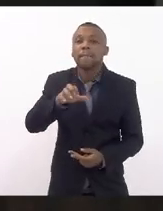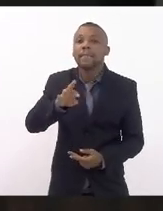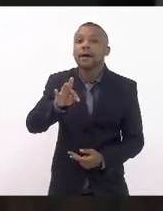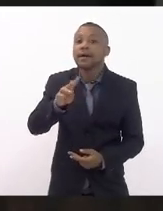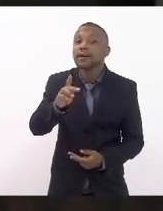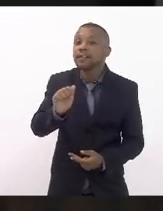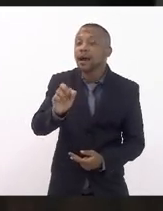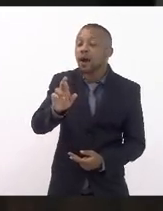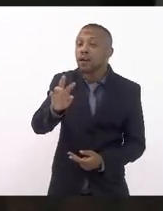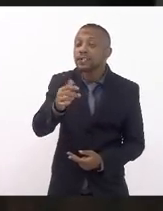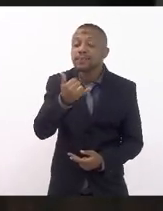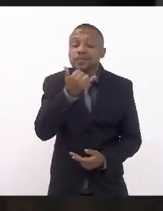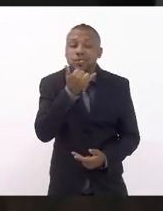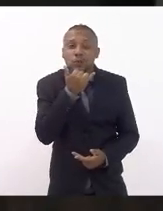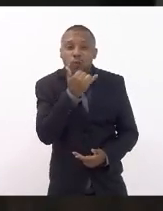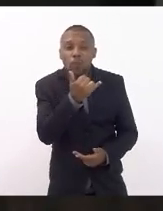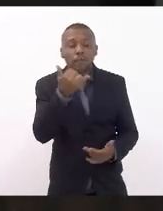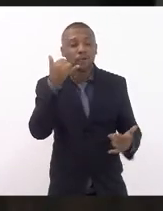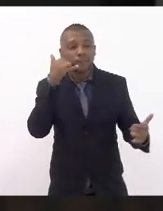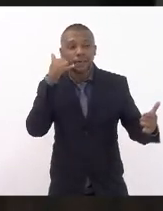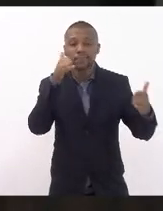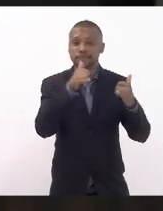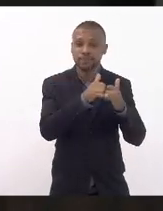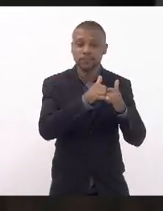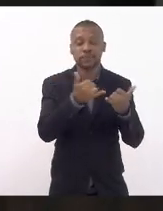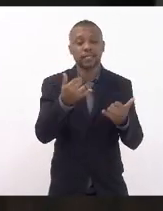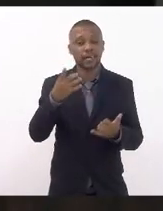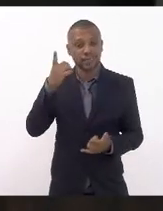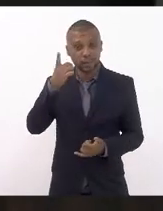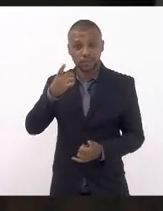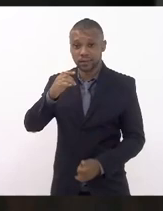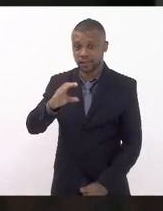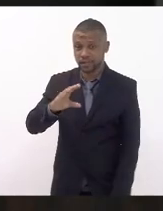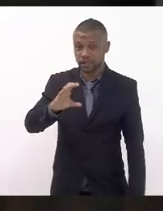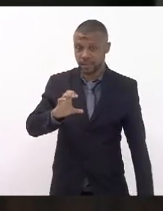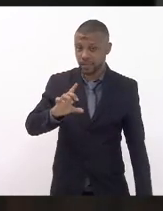ligação, deputada Célia, deputado Luiz Paulo,